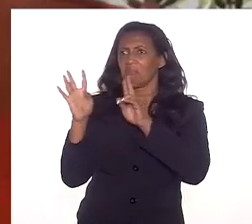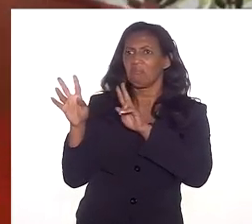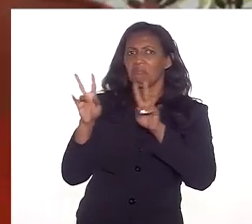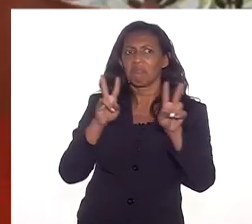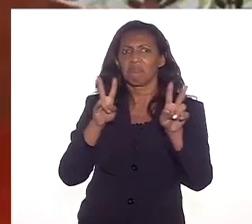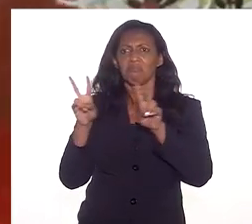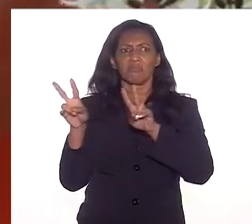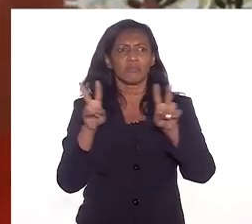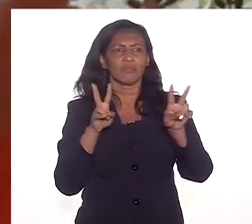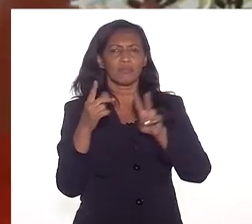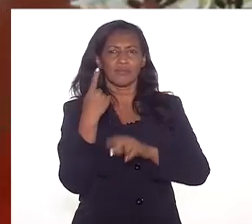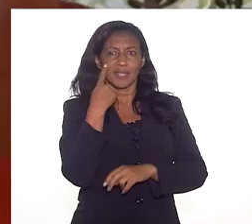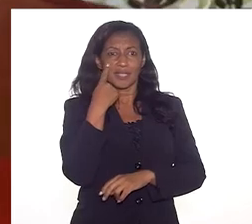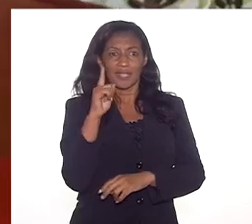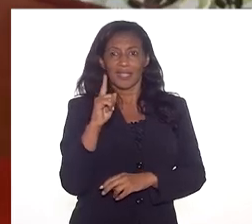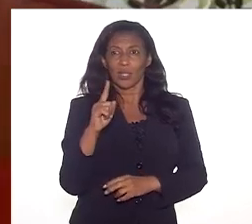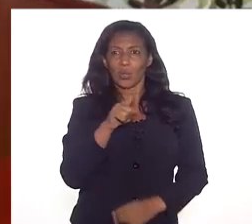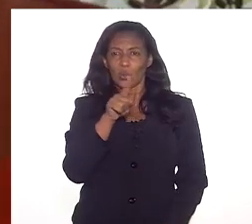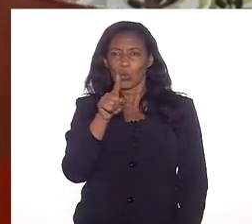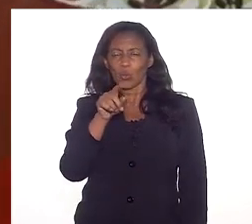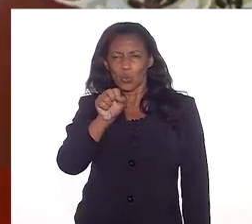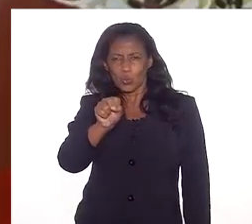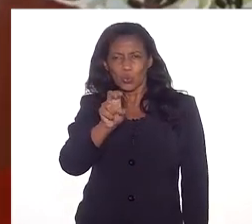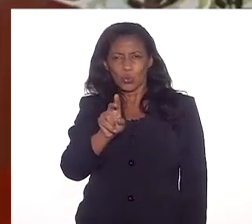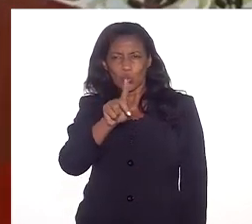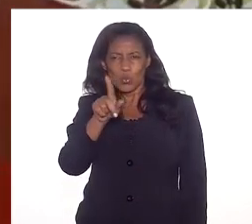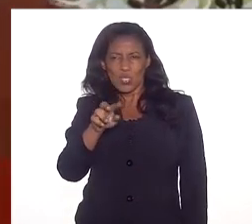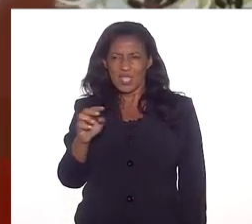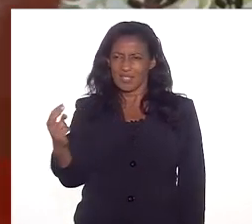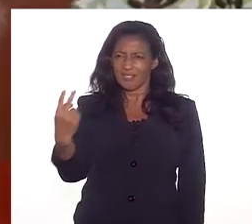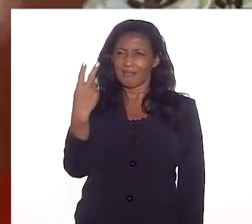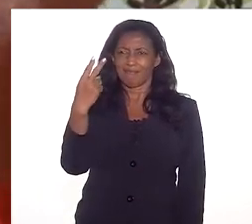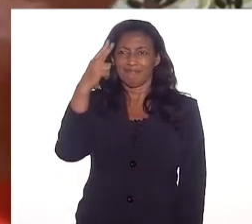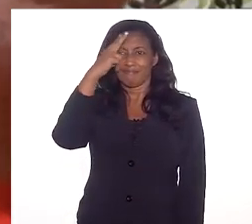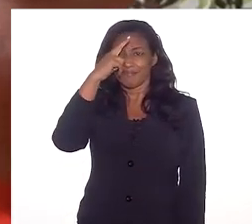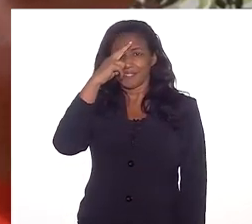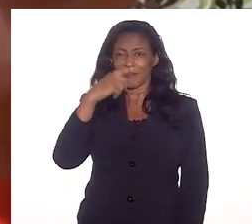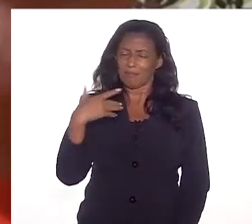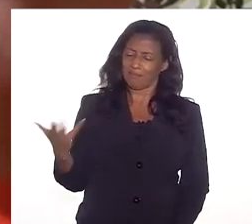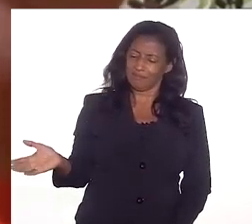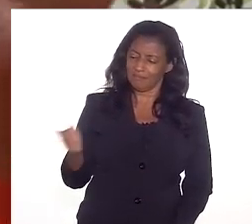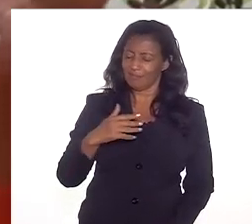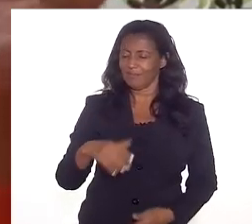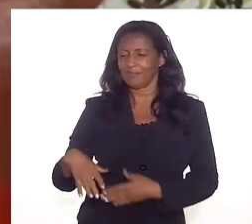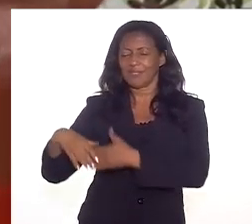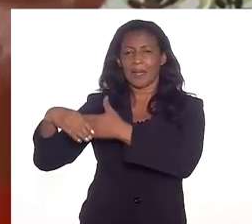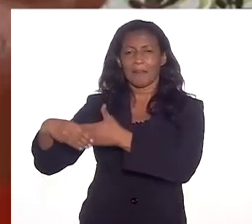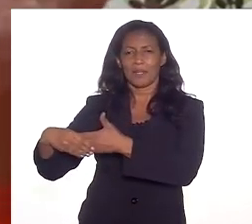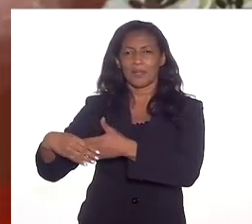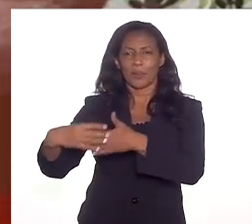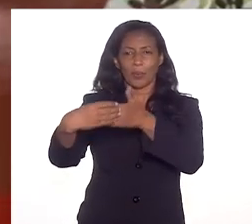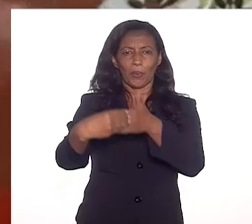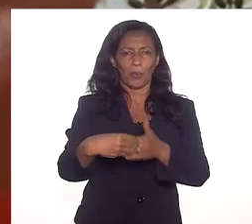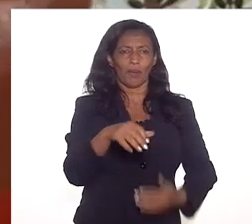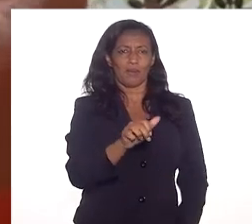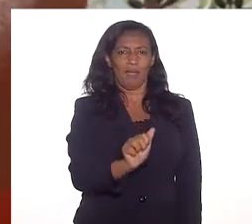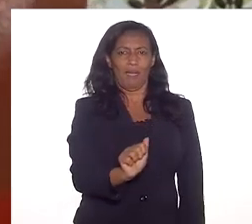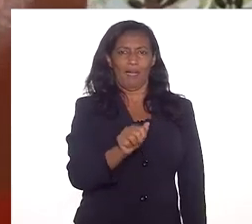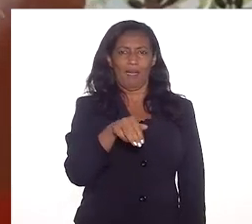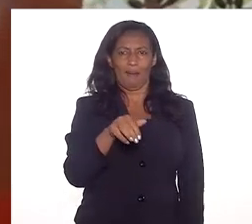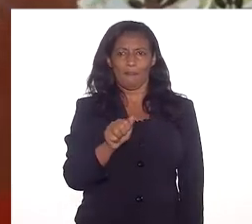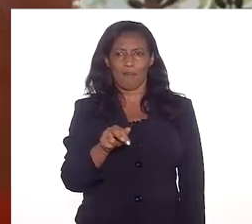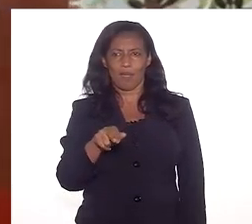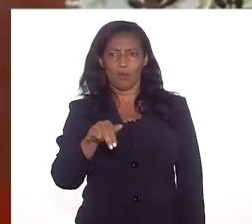lá olhando, observando, a Suzete me reconheceu e tal. Aí me apresentou a turma, né? A